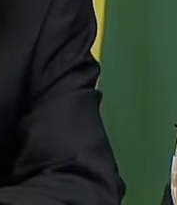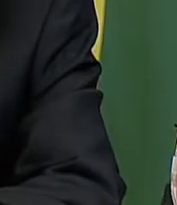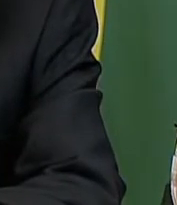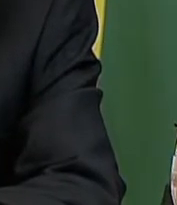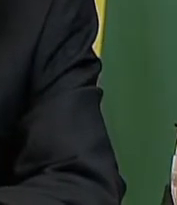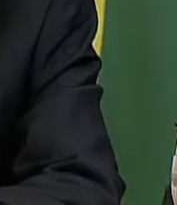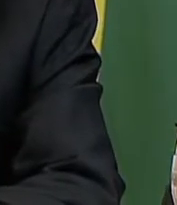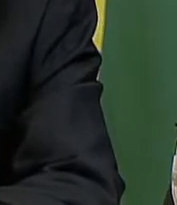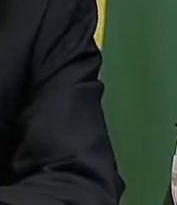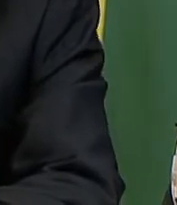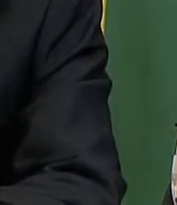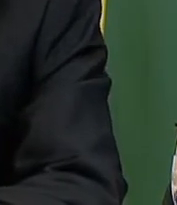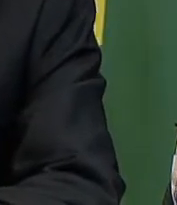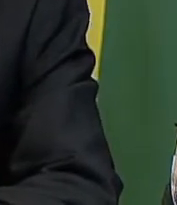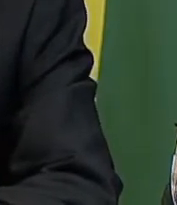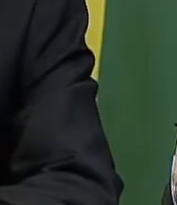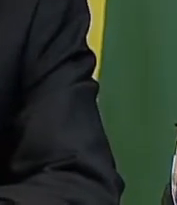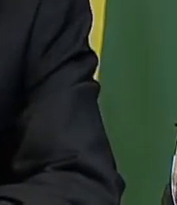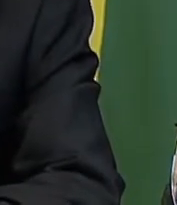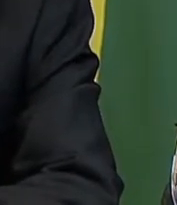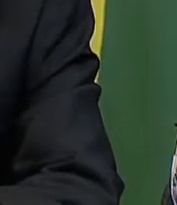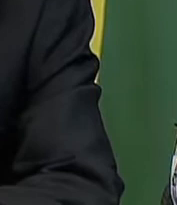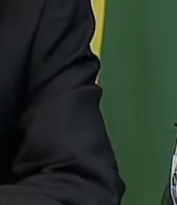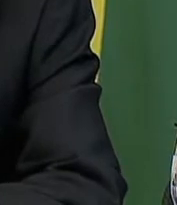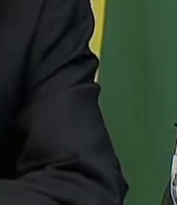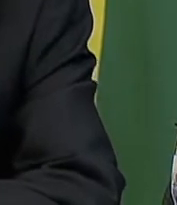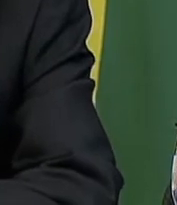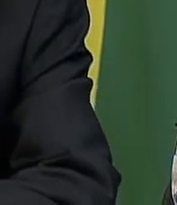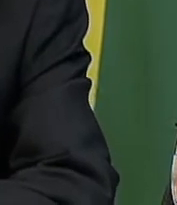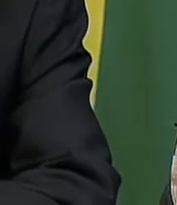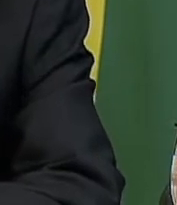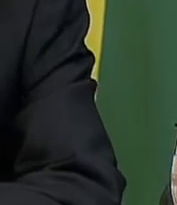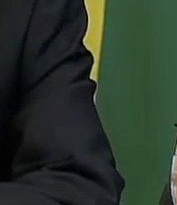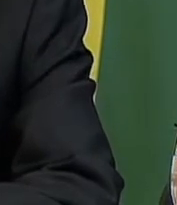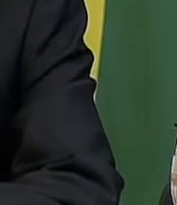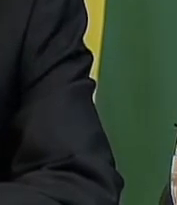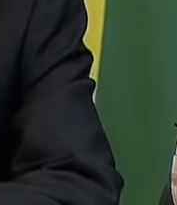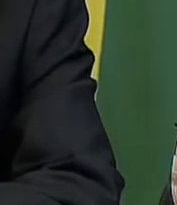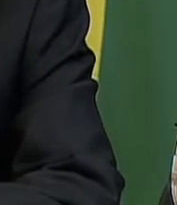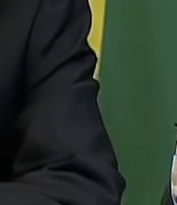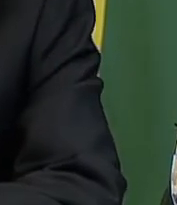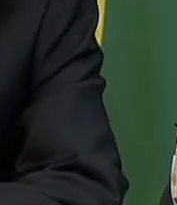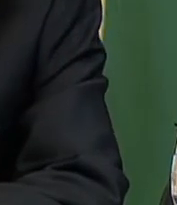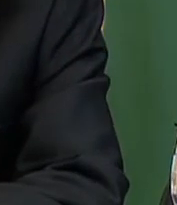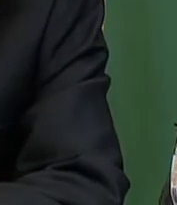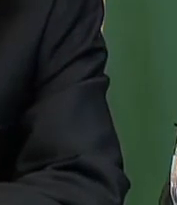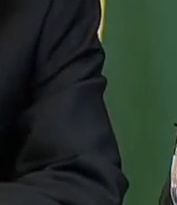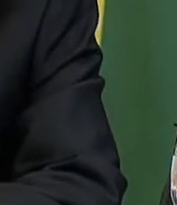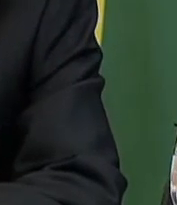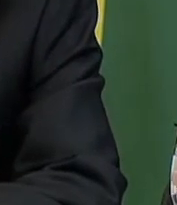provisória e de uma explicação, tanto quanto possível,